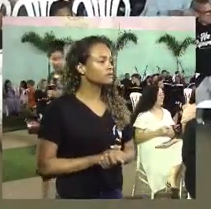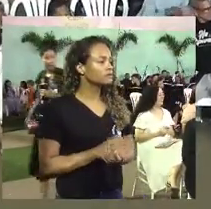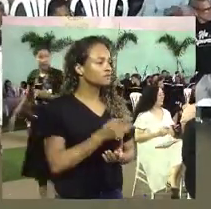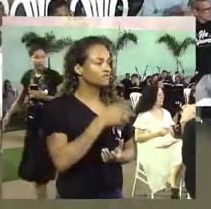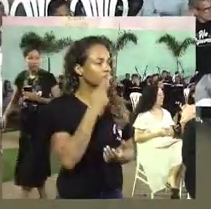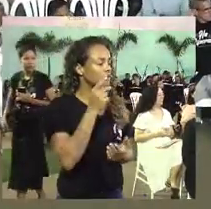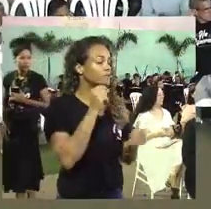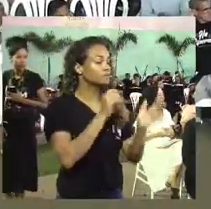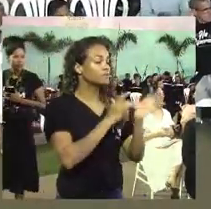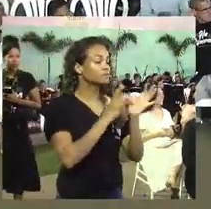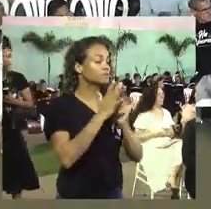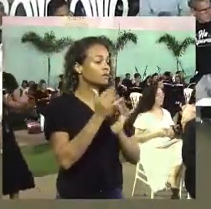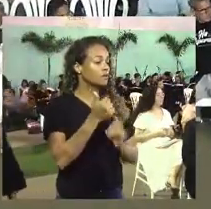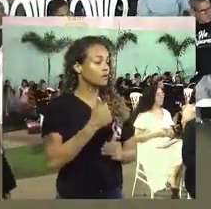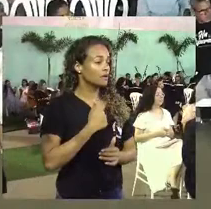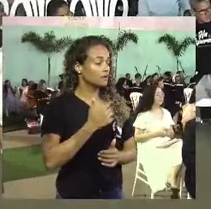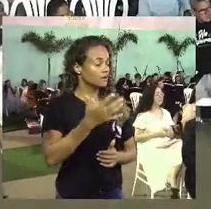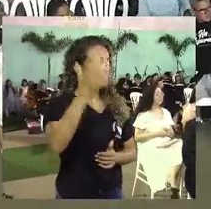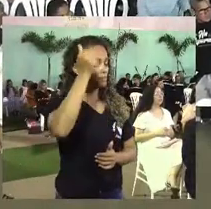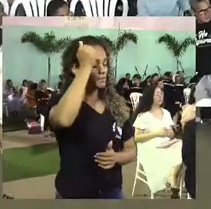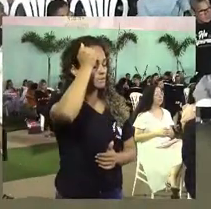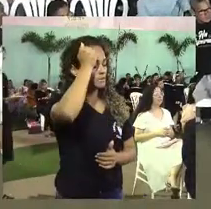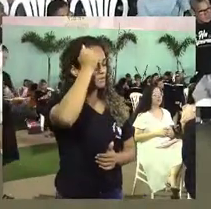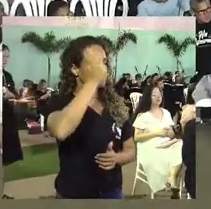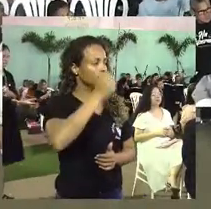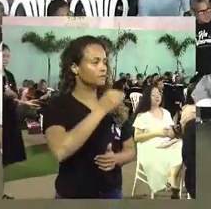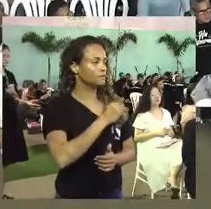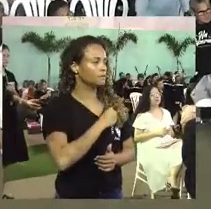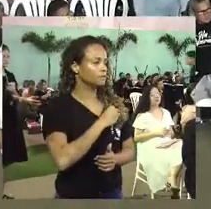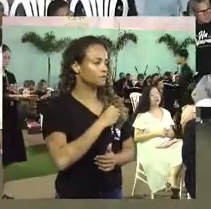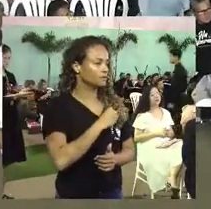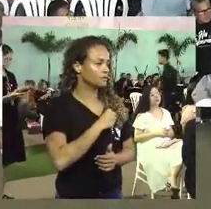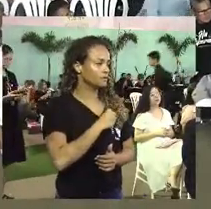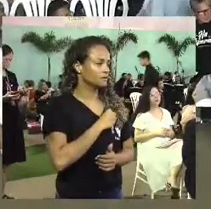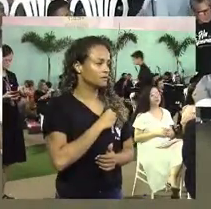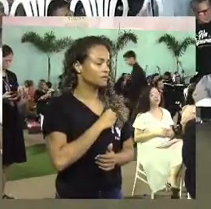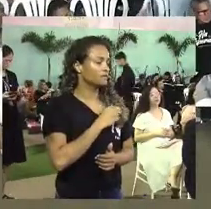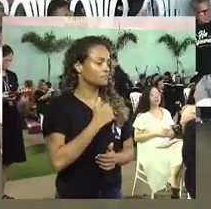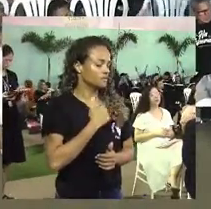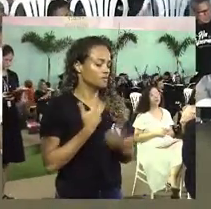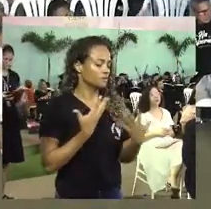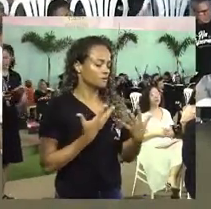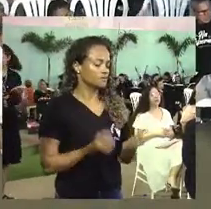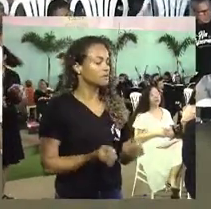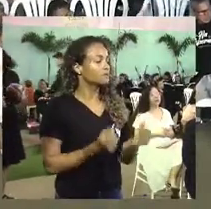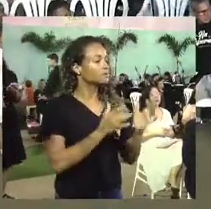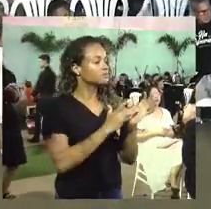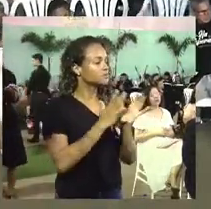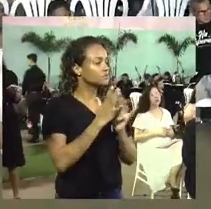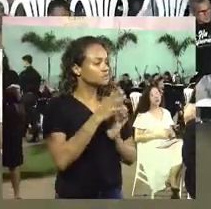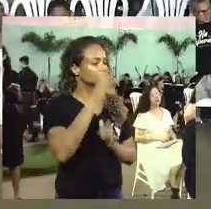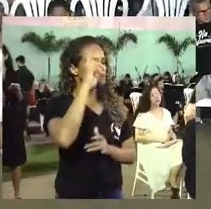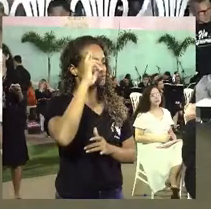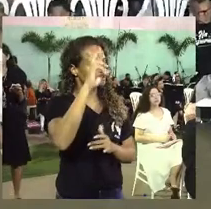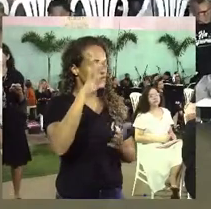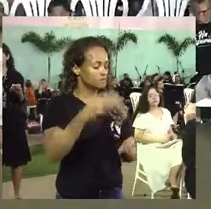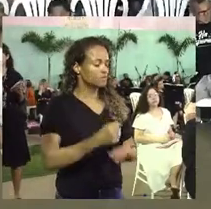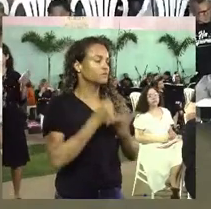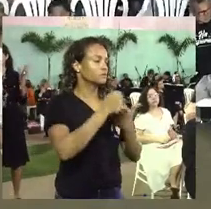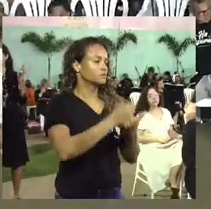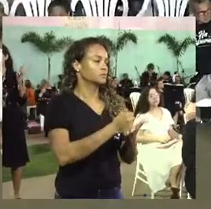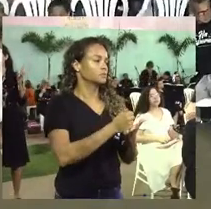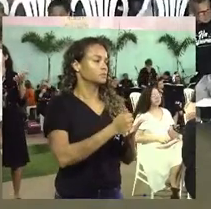Senhor Jesus eu me arrependo dos meus pecados que aceitando Jesus como senhor e salvador